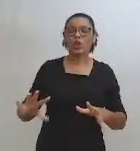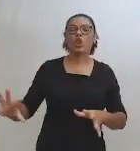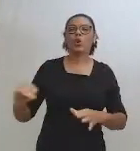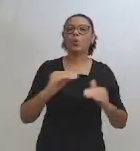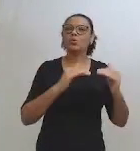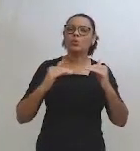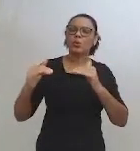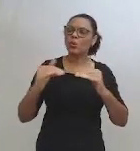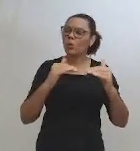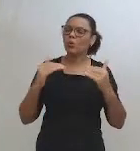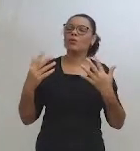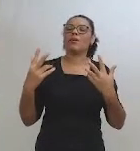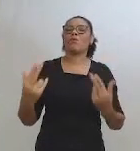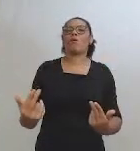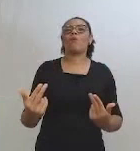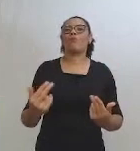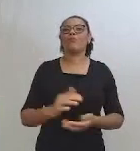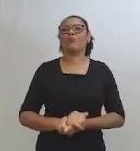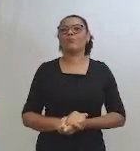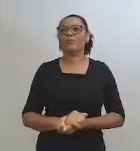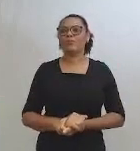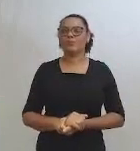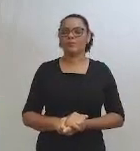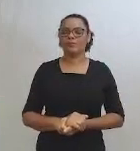ilustre relator.